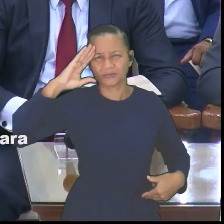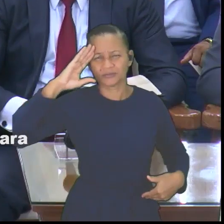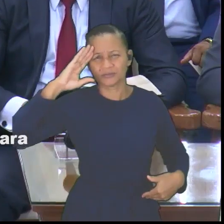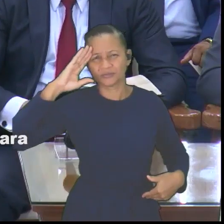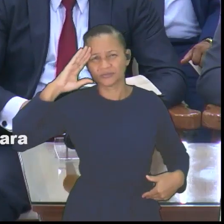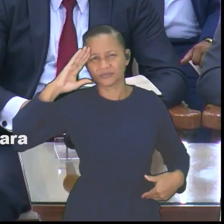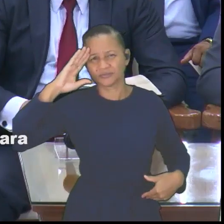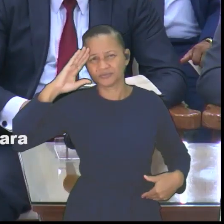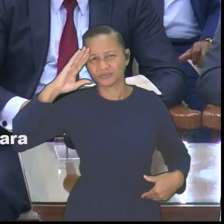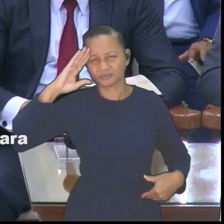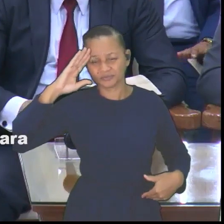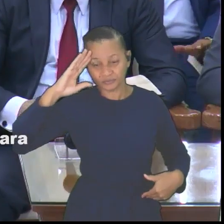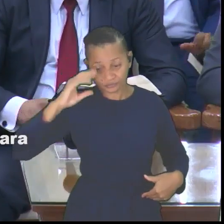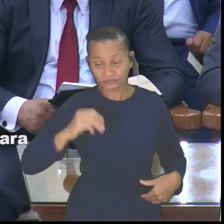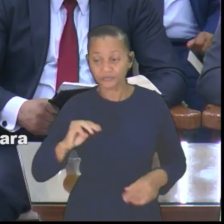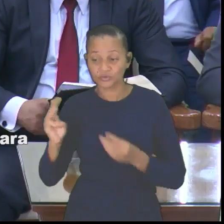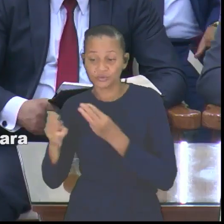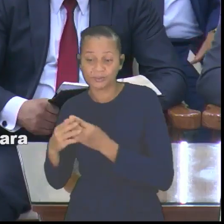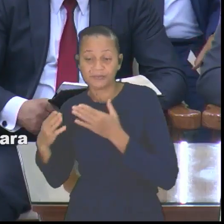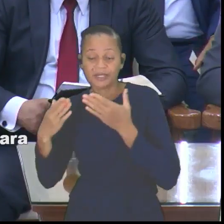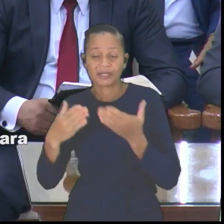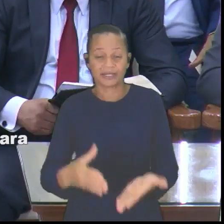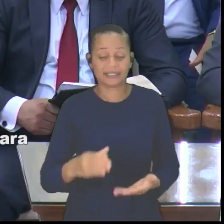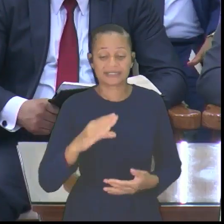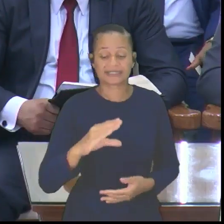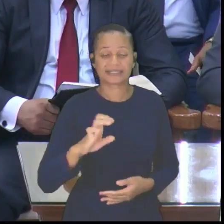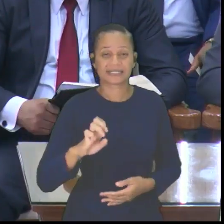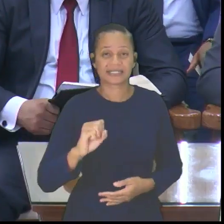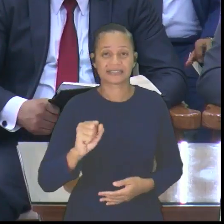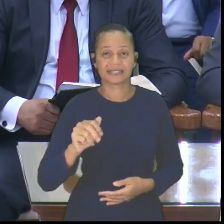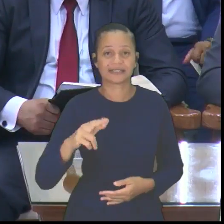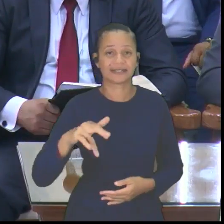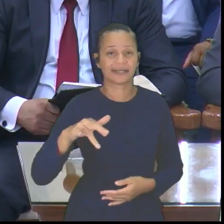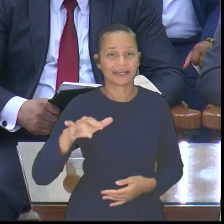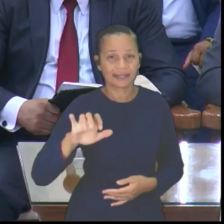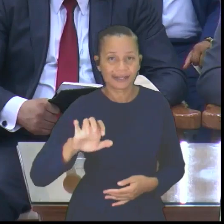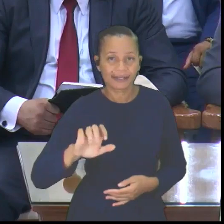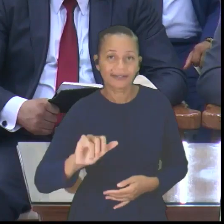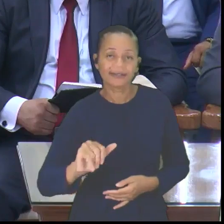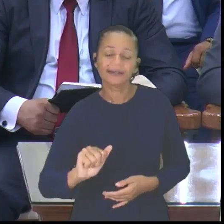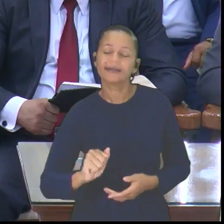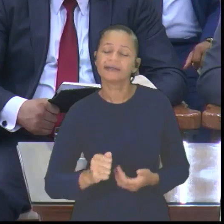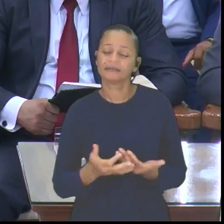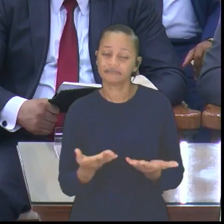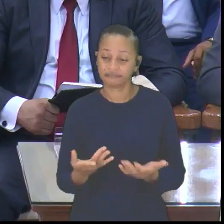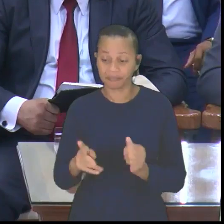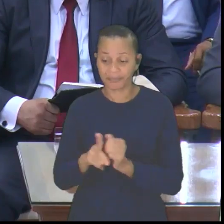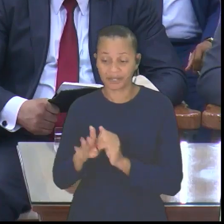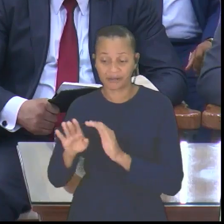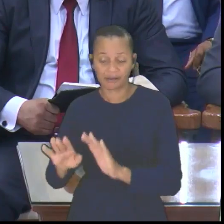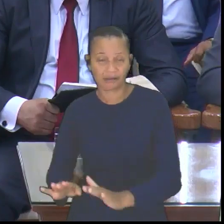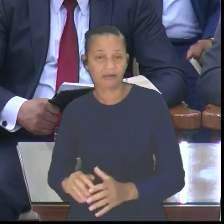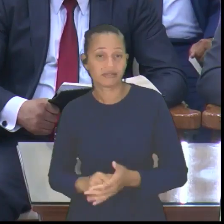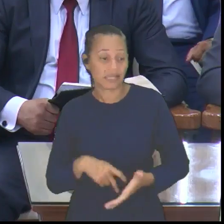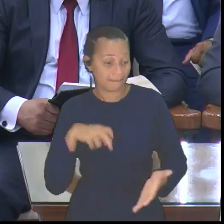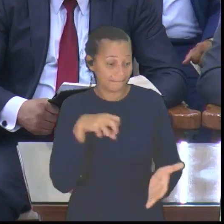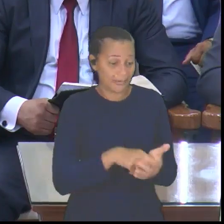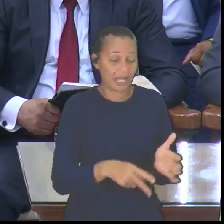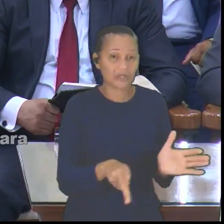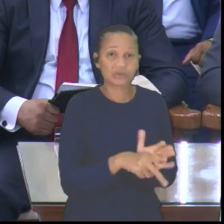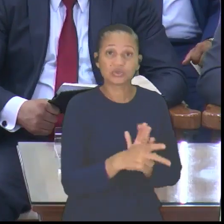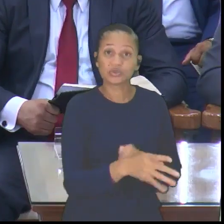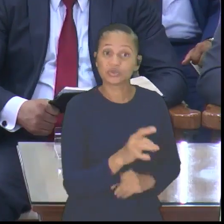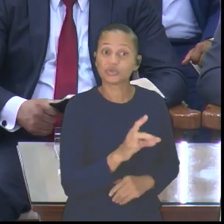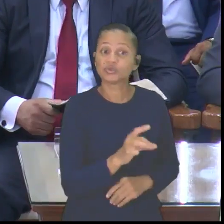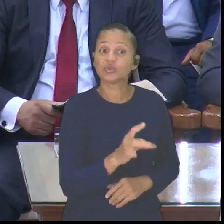E partindo da Judéia para Cesareia ficou ali, Pedro. Aí, a sentença não só caiu